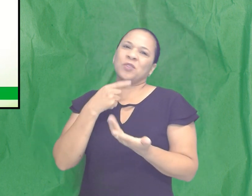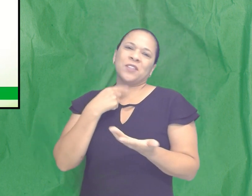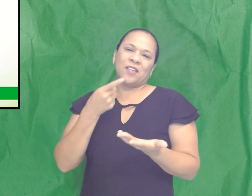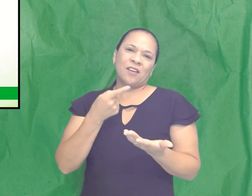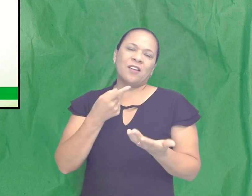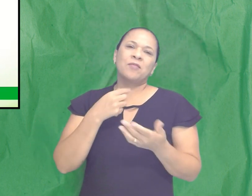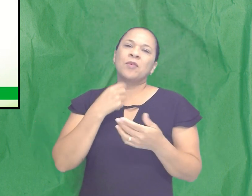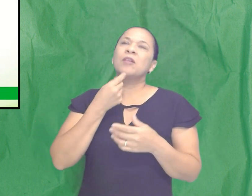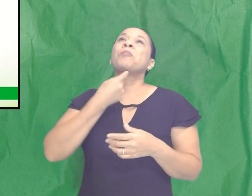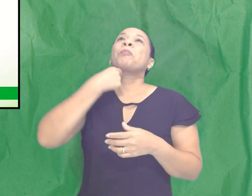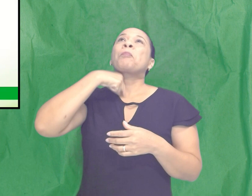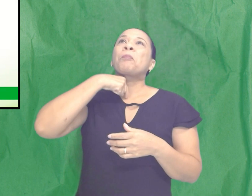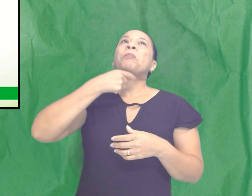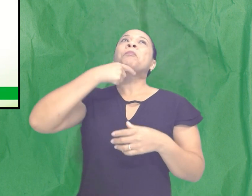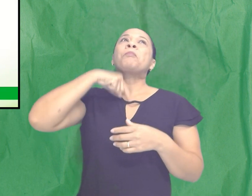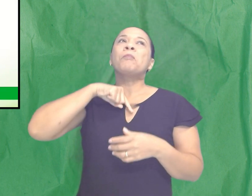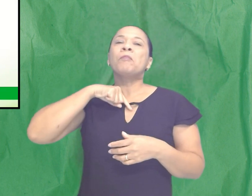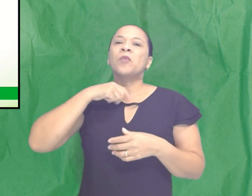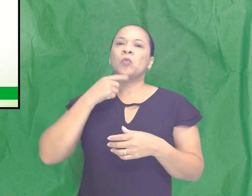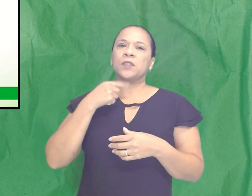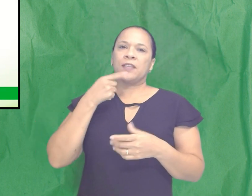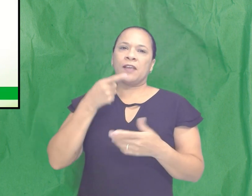ou dificuldade para engolir.